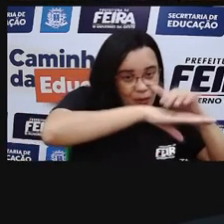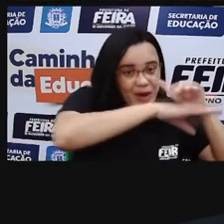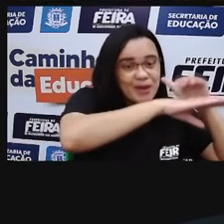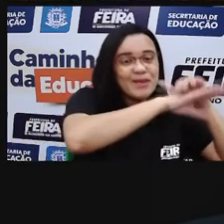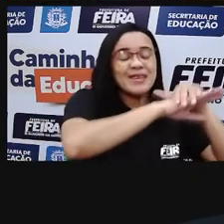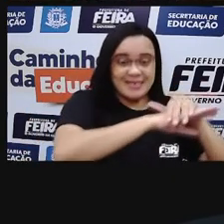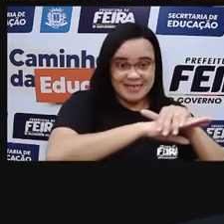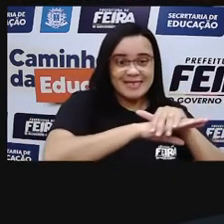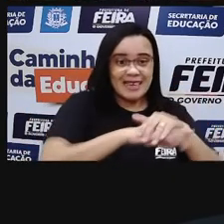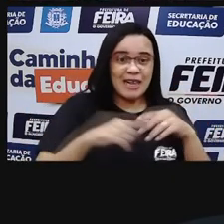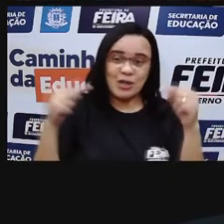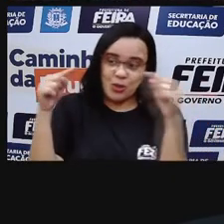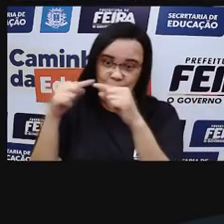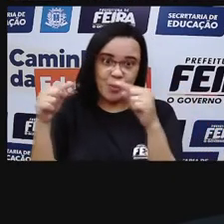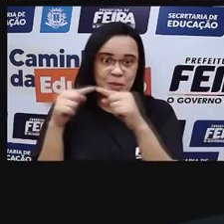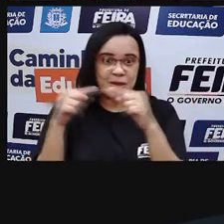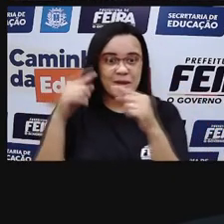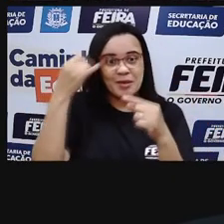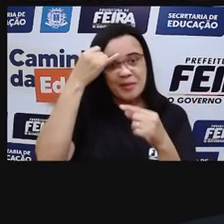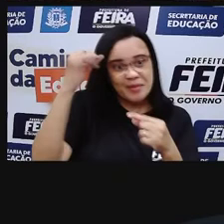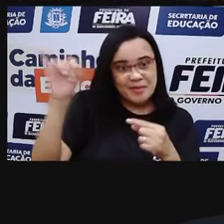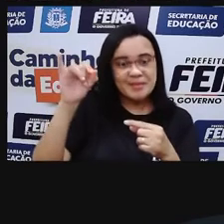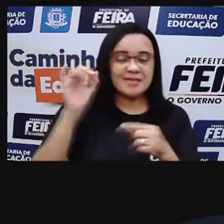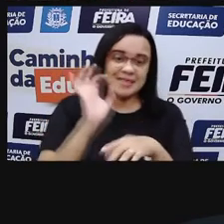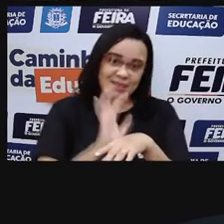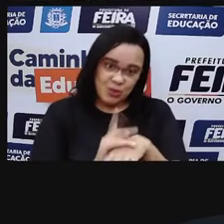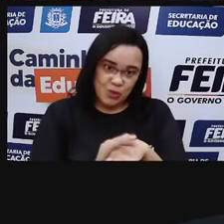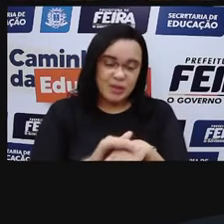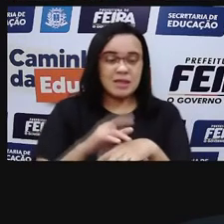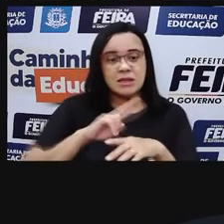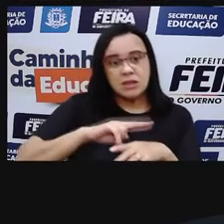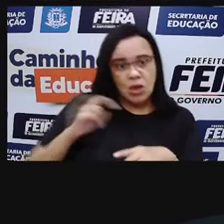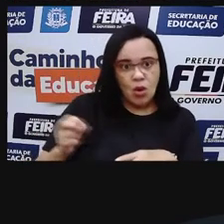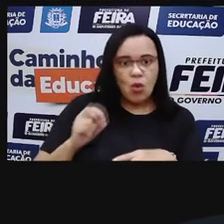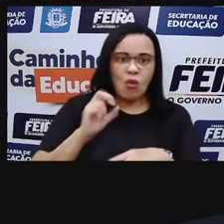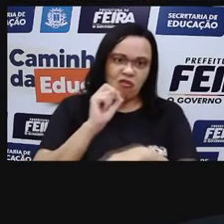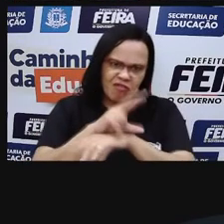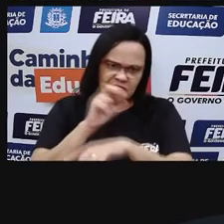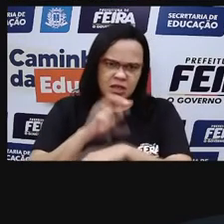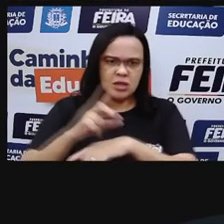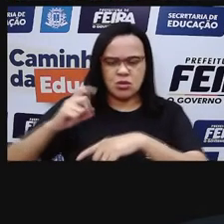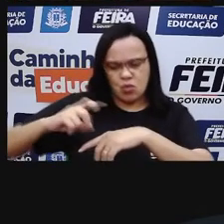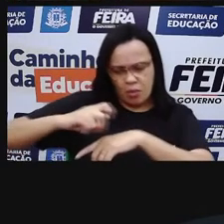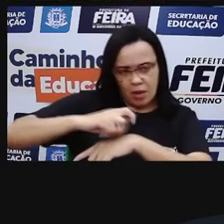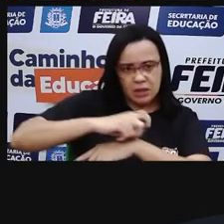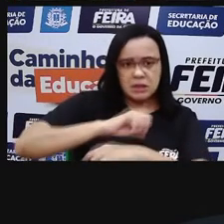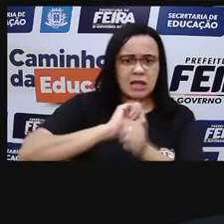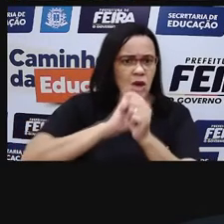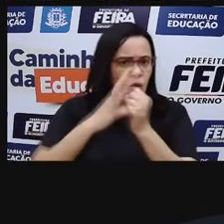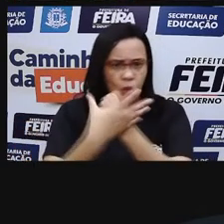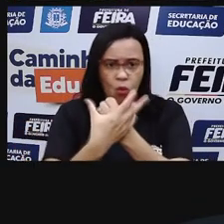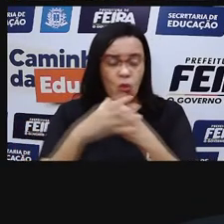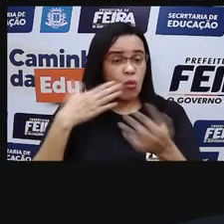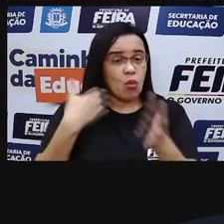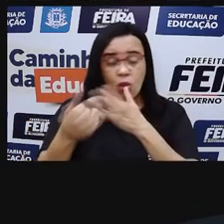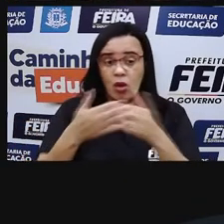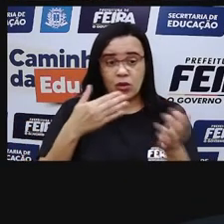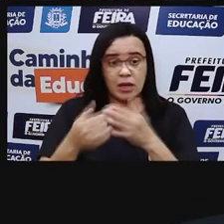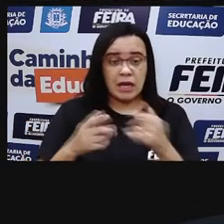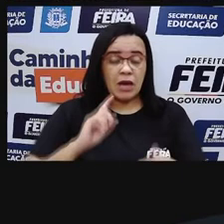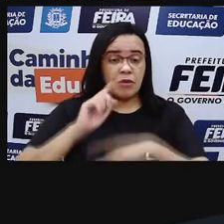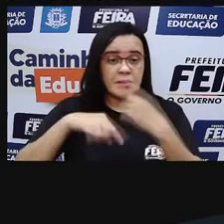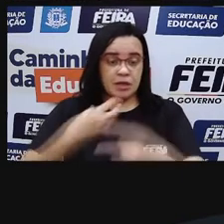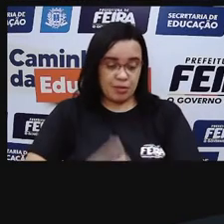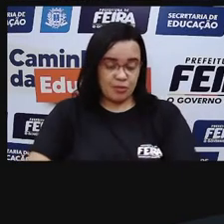esse micro-organismo. E aí, então, quando eu for infectado por esse ser vivo, né,